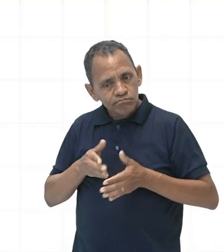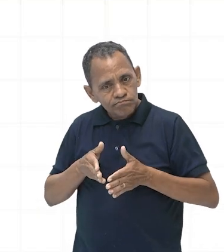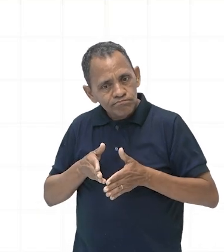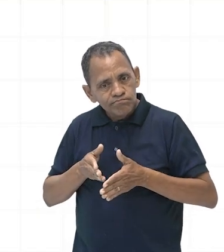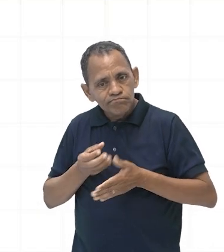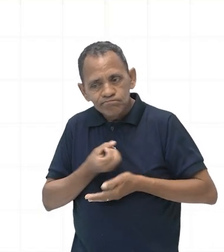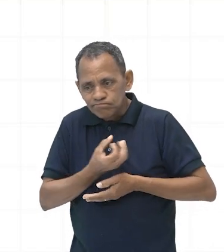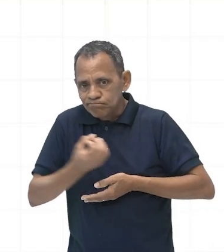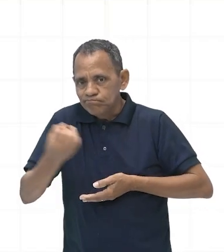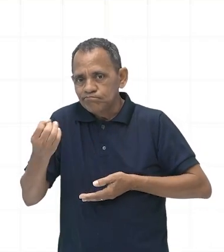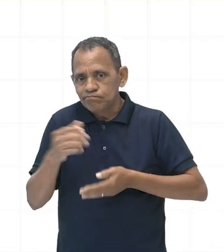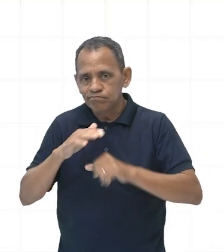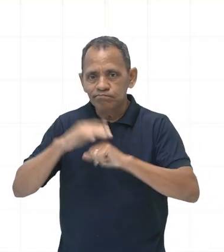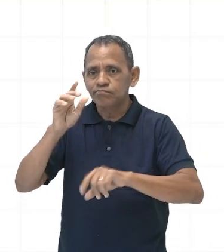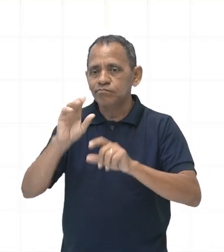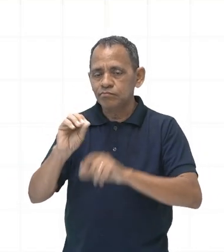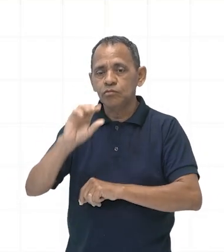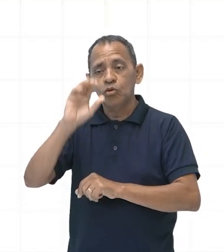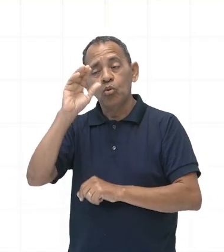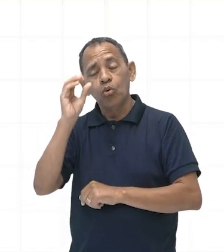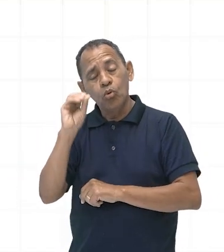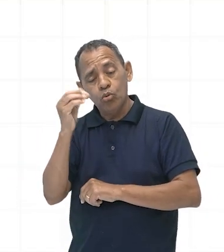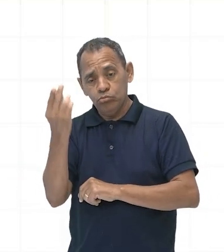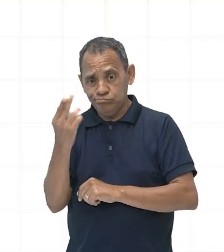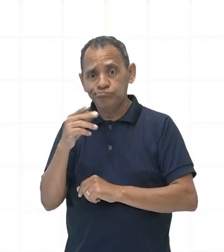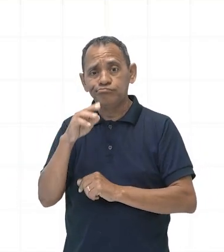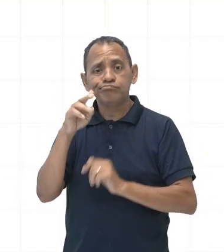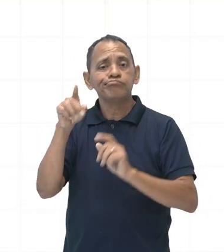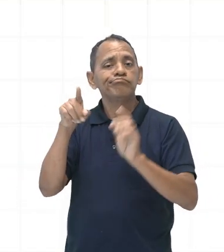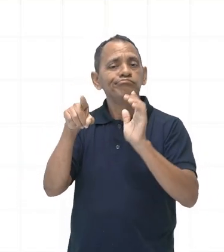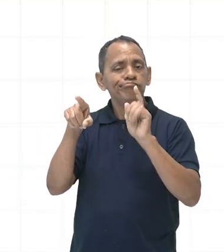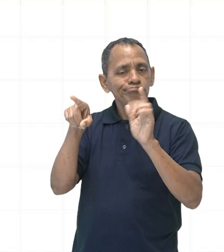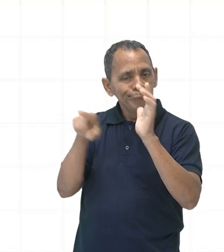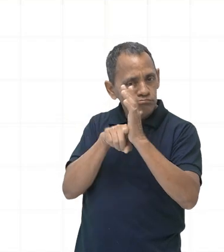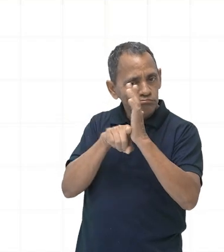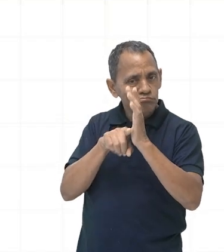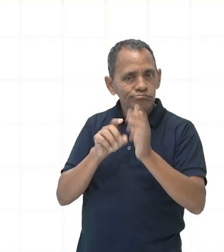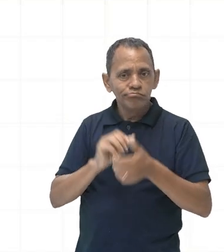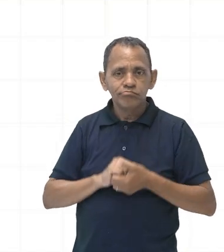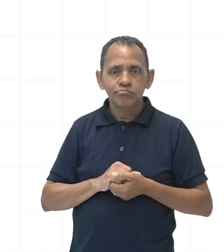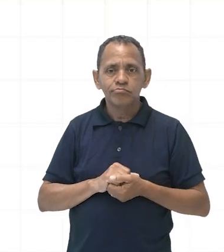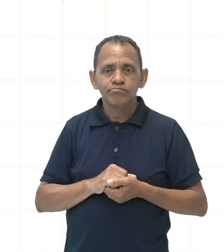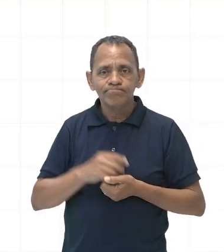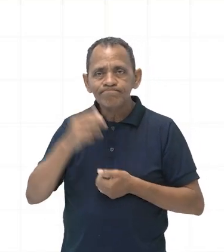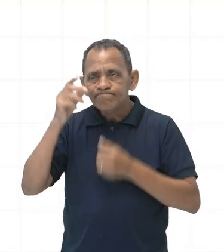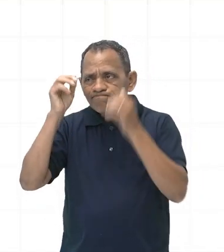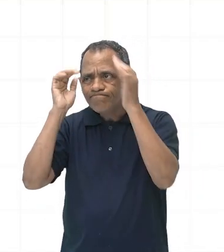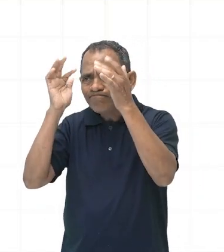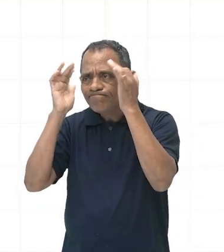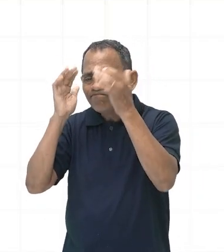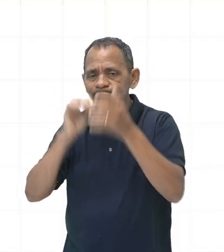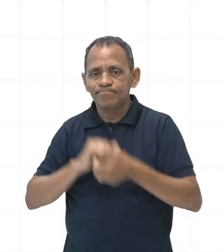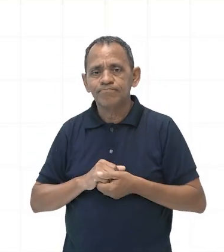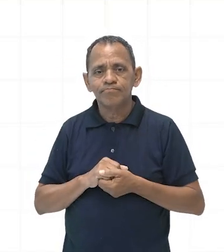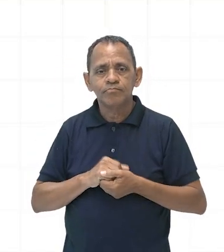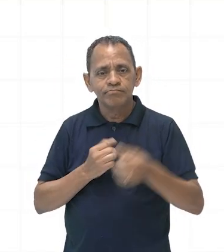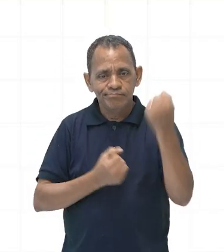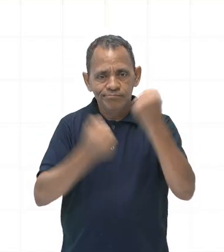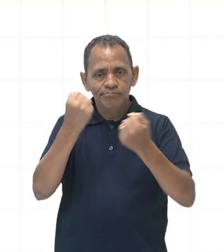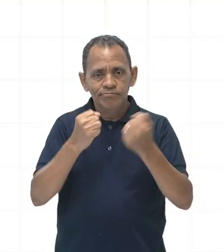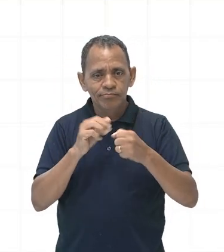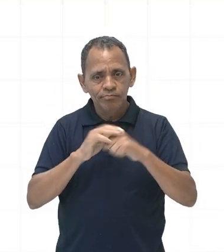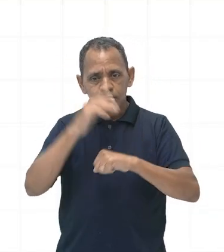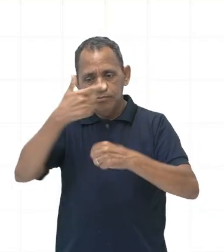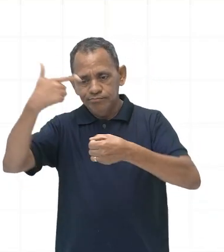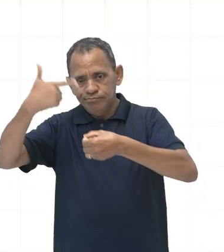né? Então, pense aí num carro abastecido de gasolina, né? Ou álcool, enfim. Se você tiver mais gasolina, você